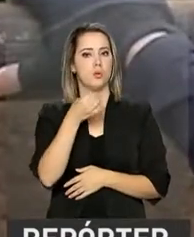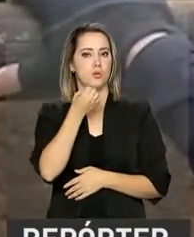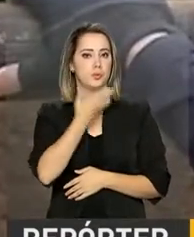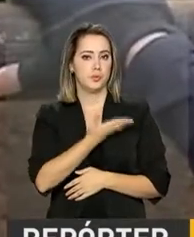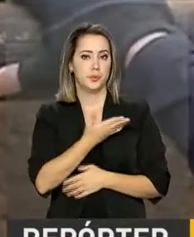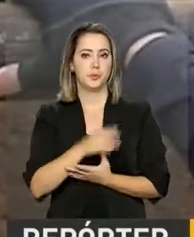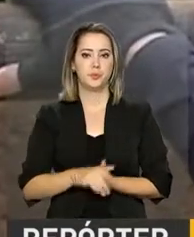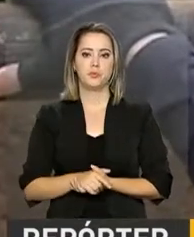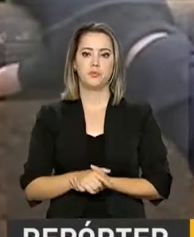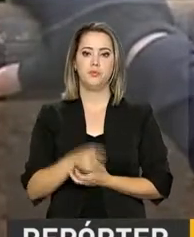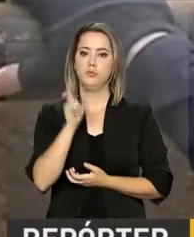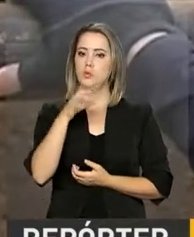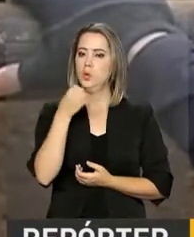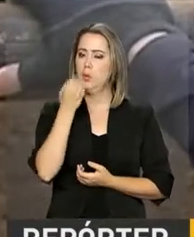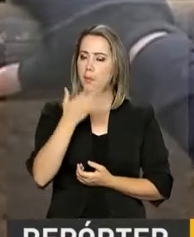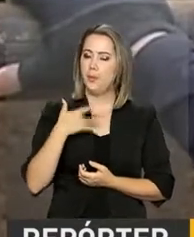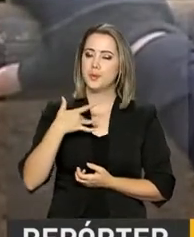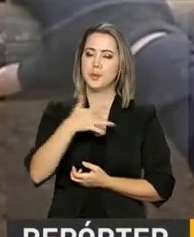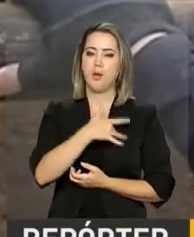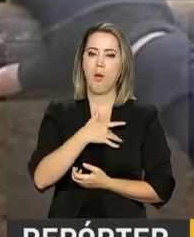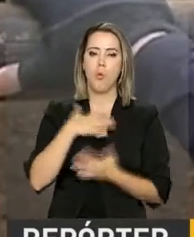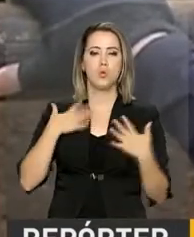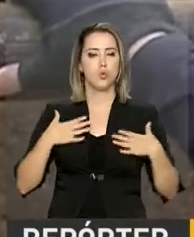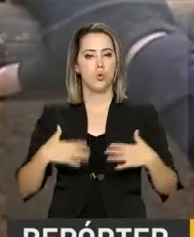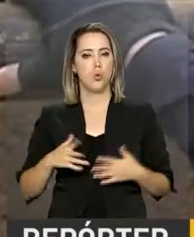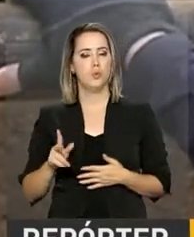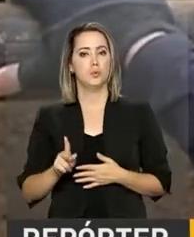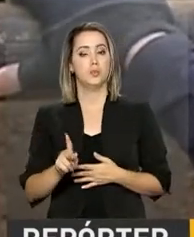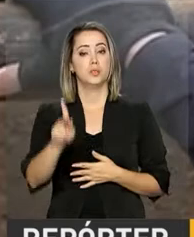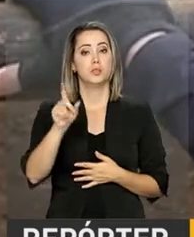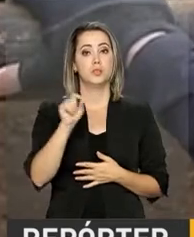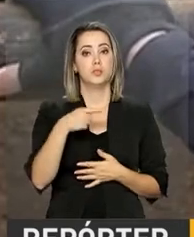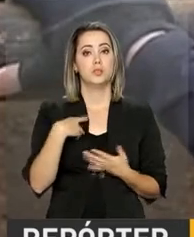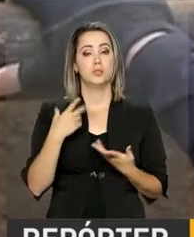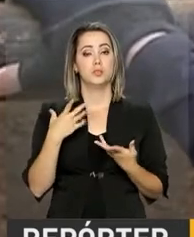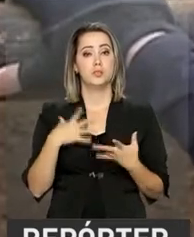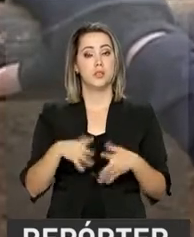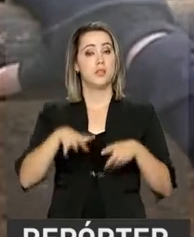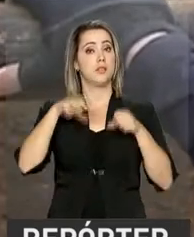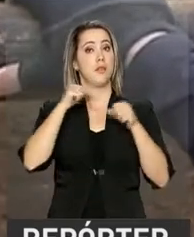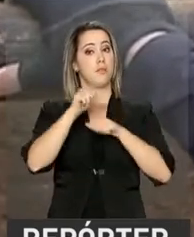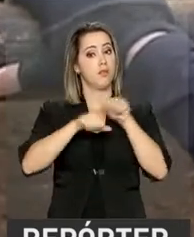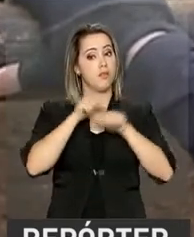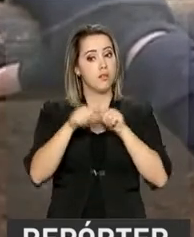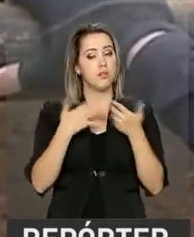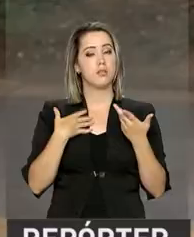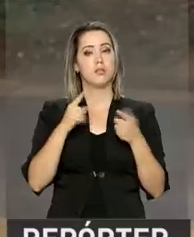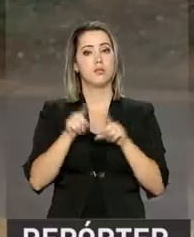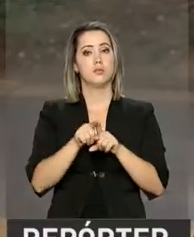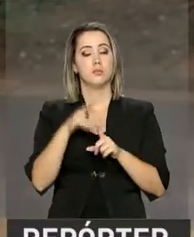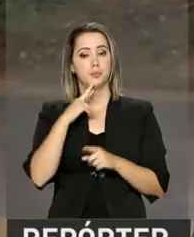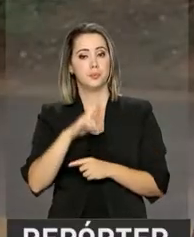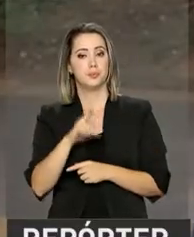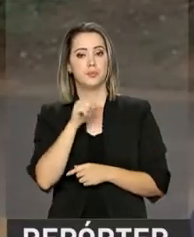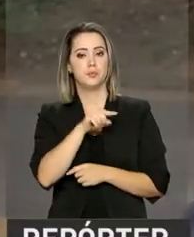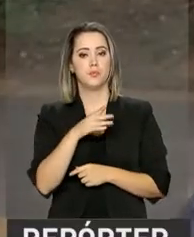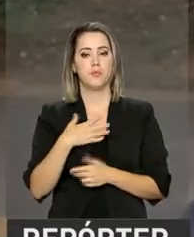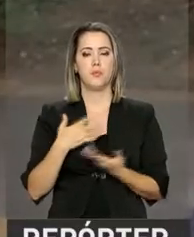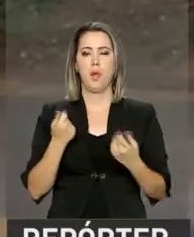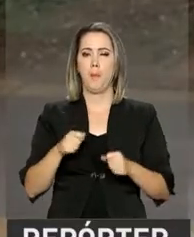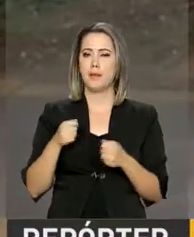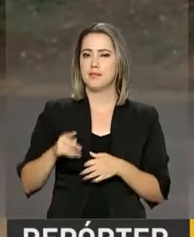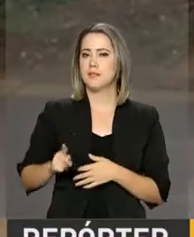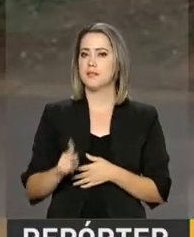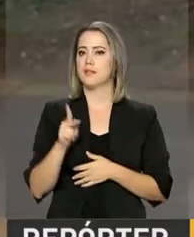com saúde o corpo está sempre respeitei respirando respondendo né a gente tem que estar sempre se